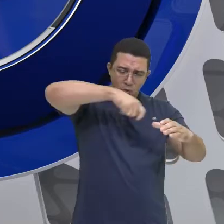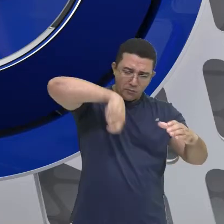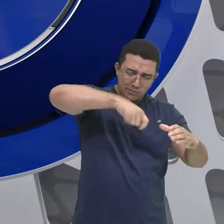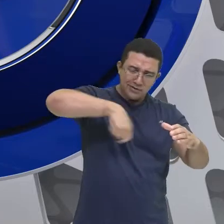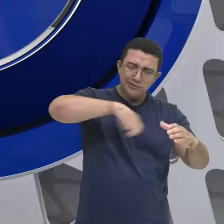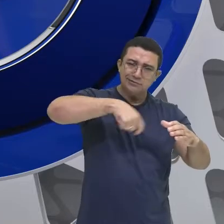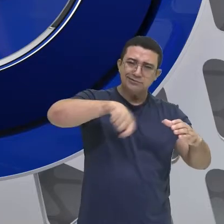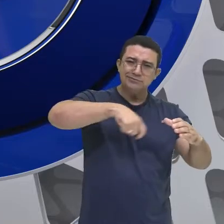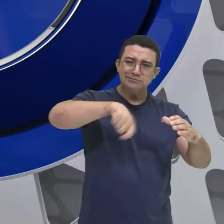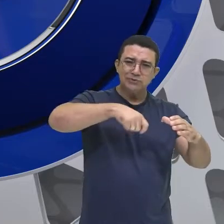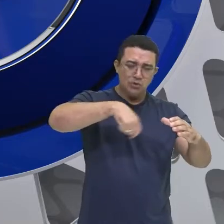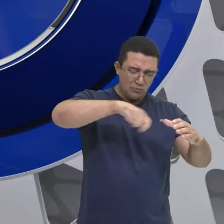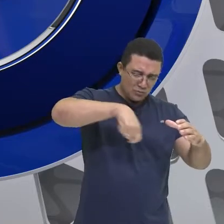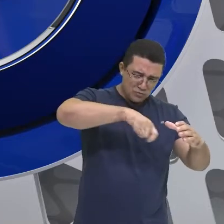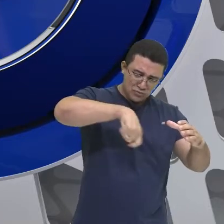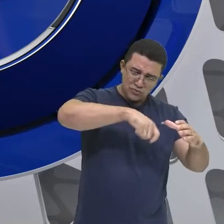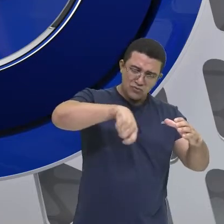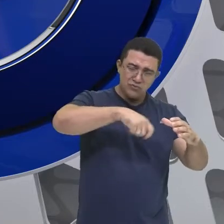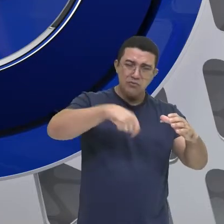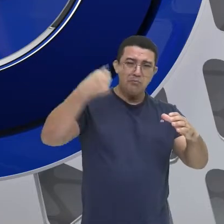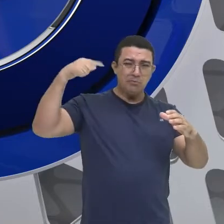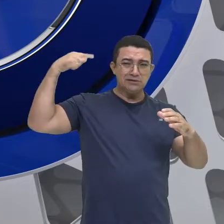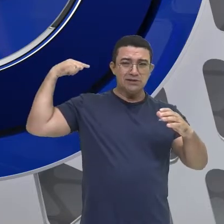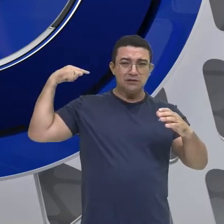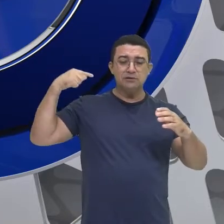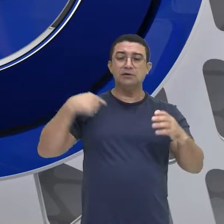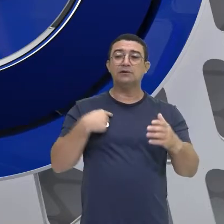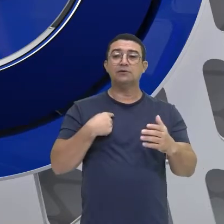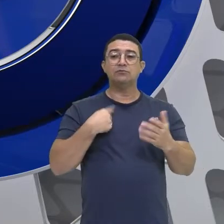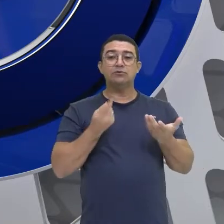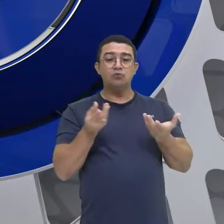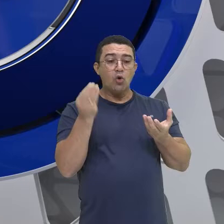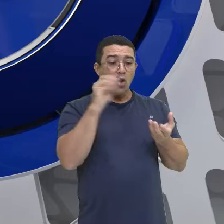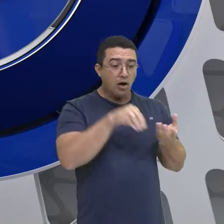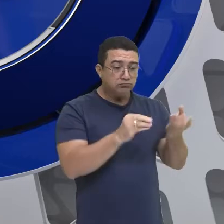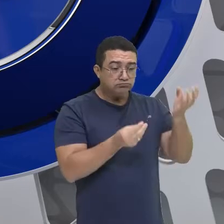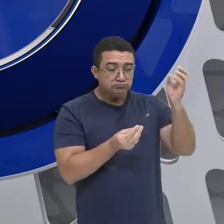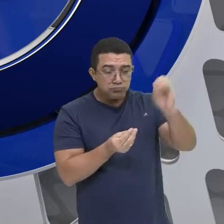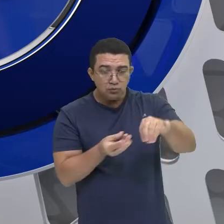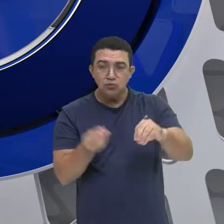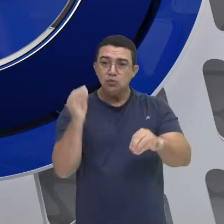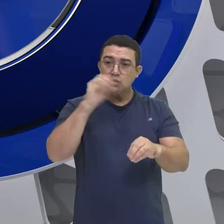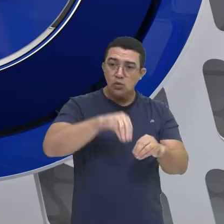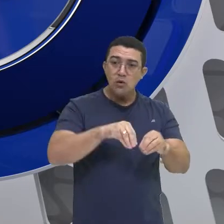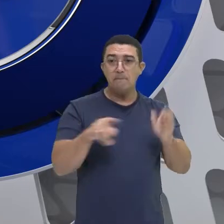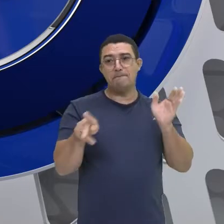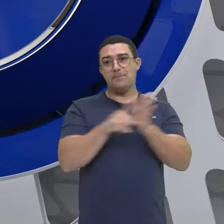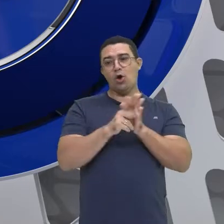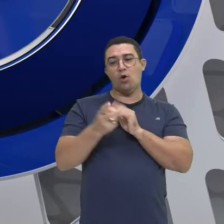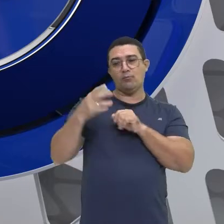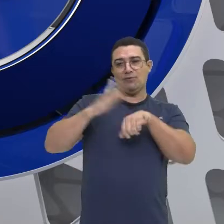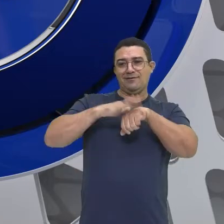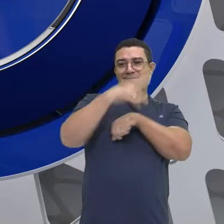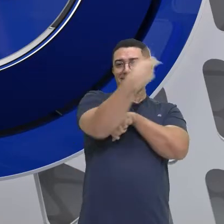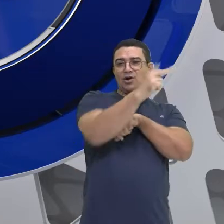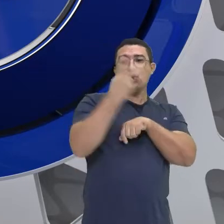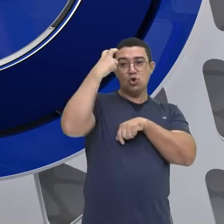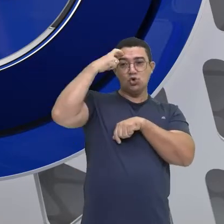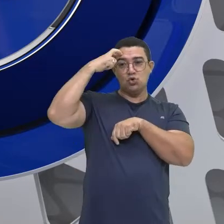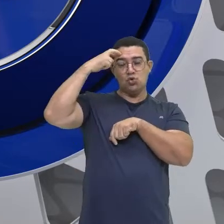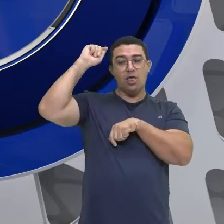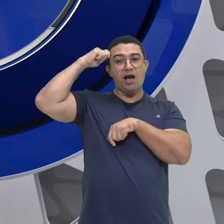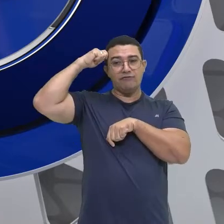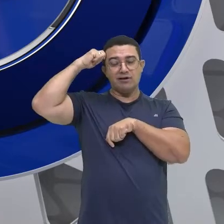né, das casas de engenho, das casas grandes, elas iam colocando alguns elementos da culinária africana. Então, isso